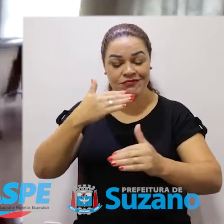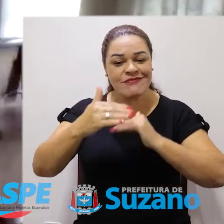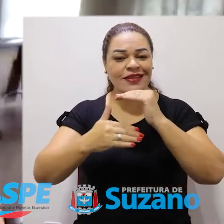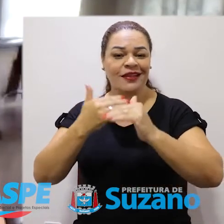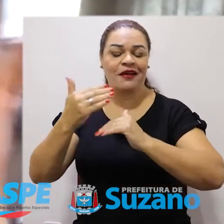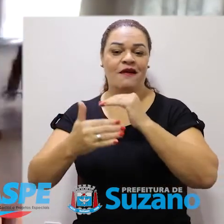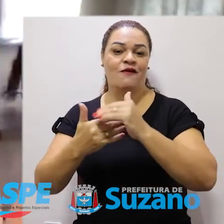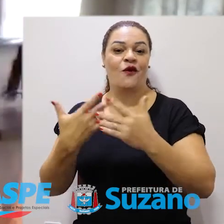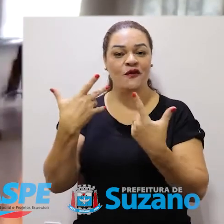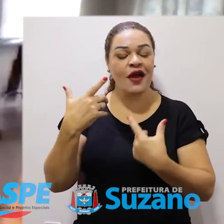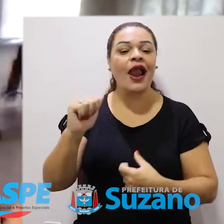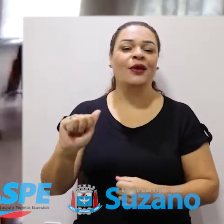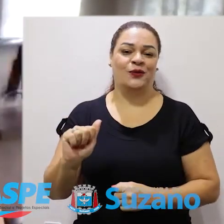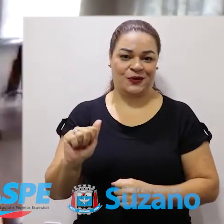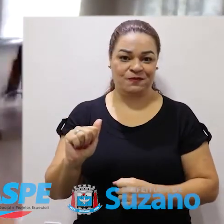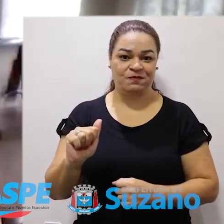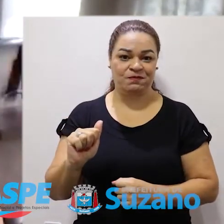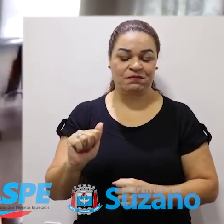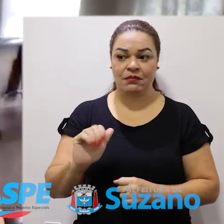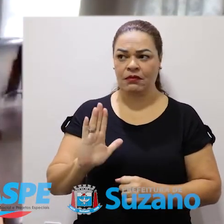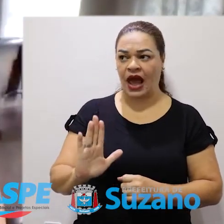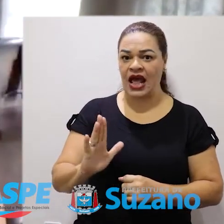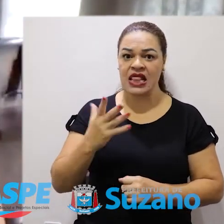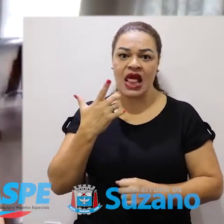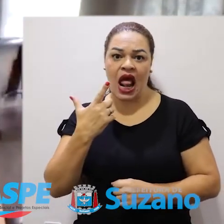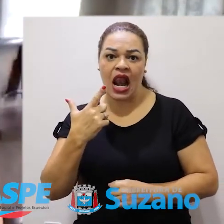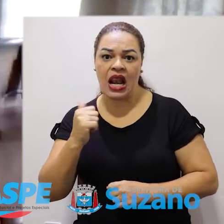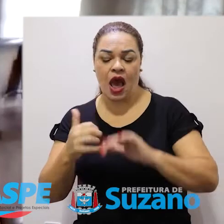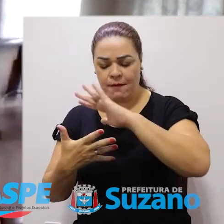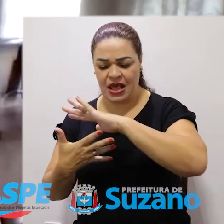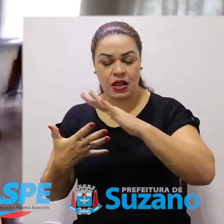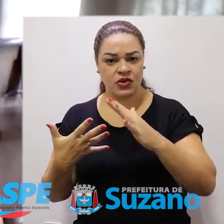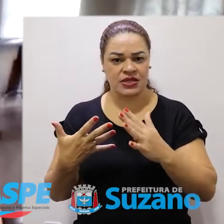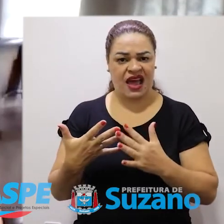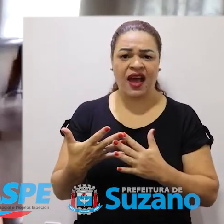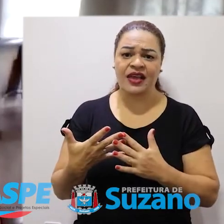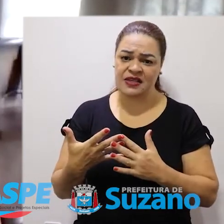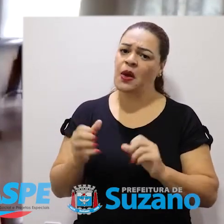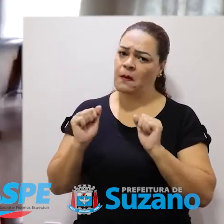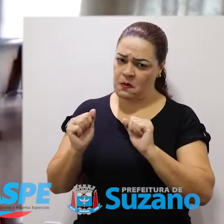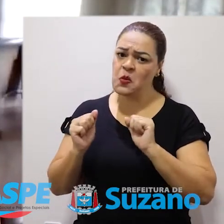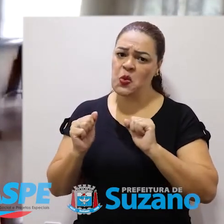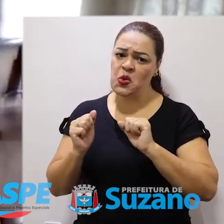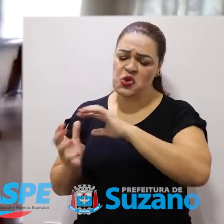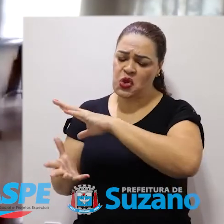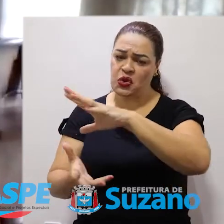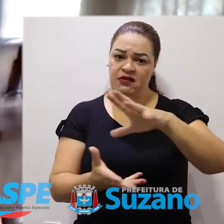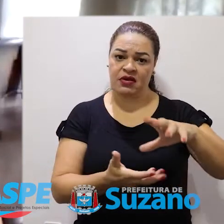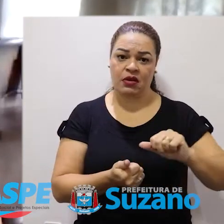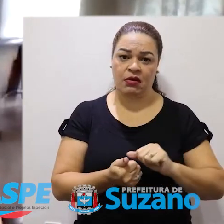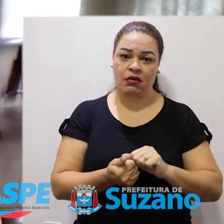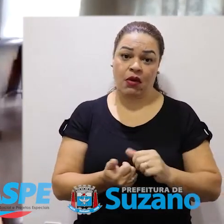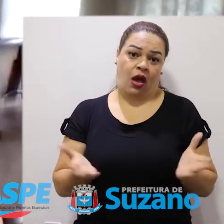língua. Como acontece com qualquer outra língua. Então, mas as línguas de sinais deveriam ser universais. Se as línguas de sinais fossem universais,